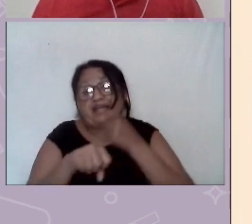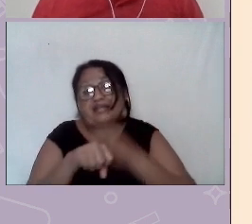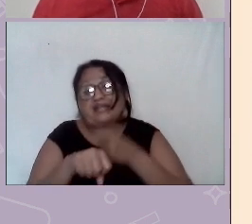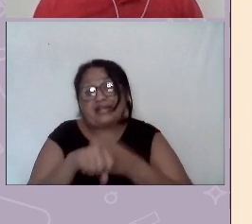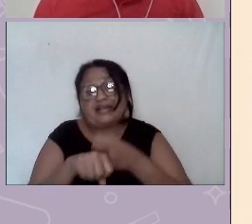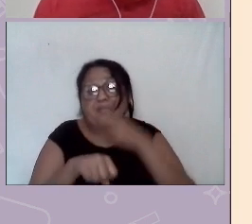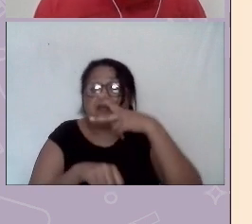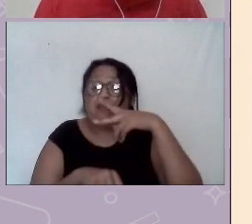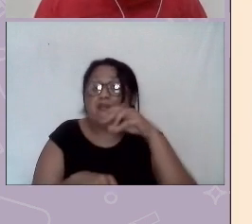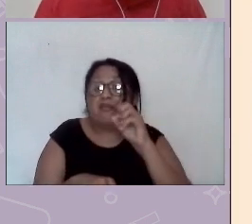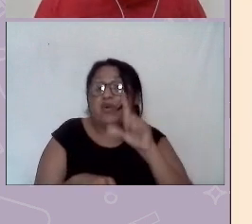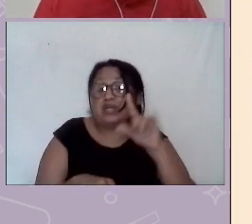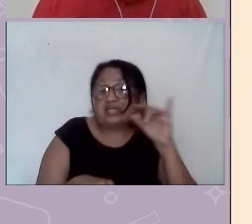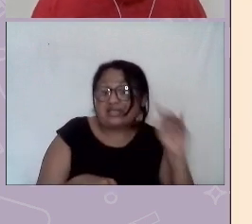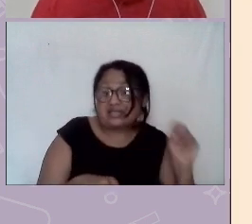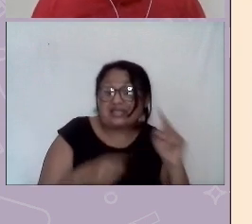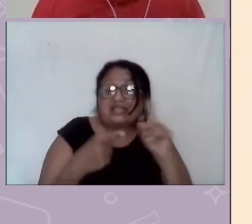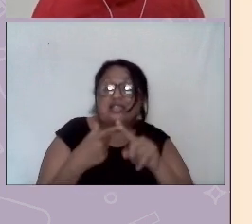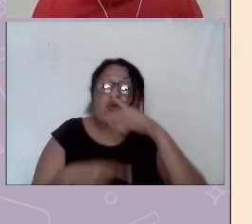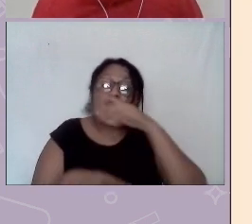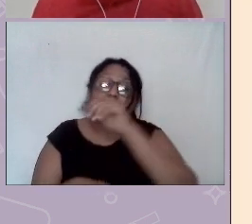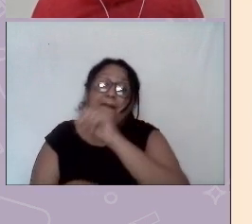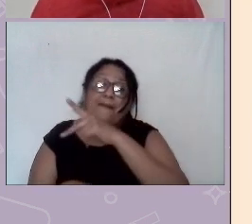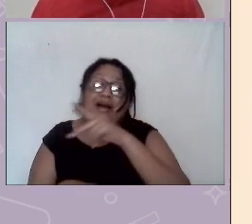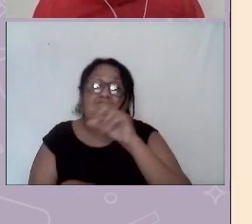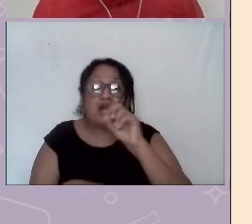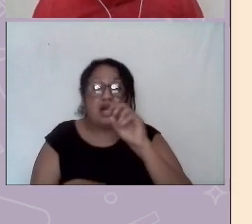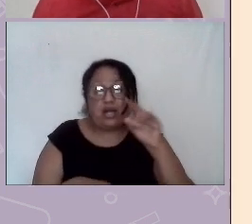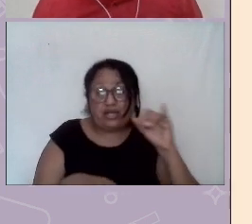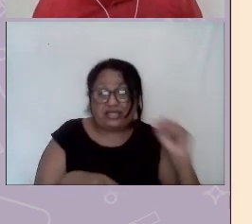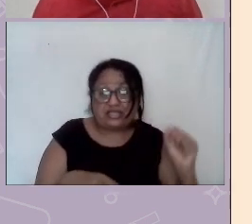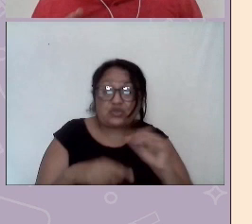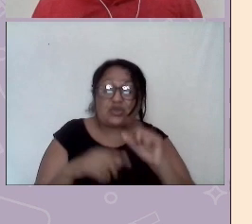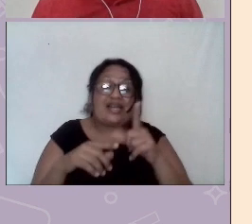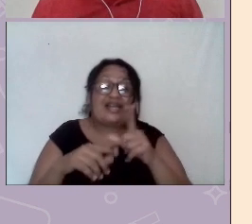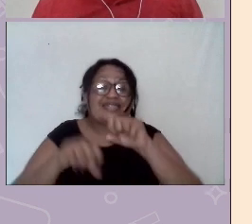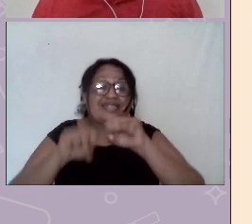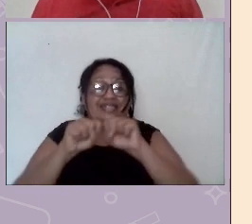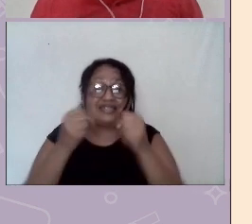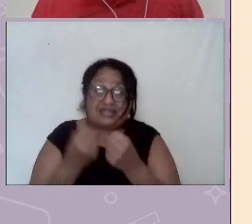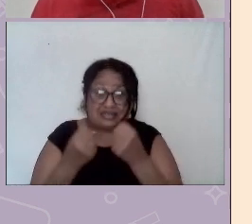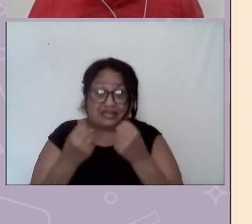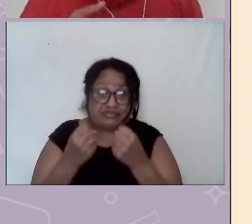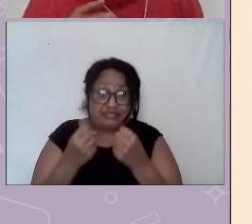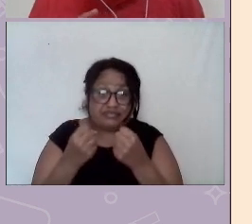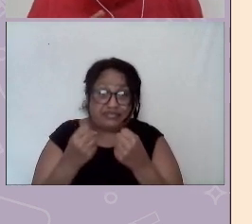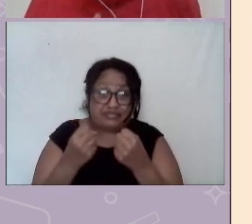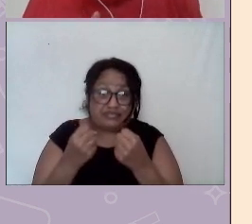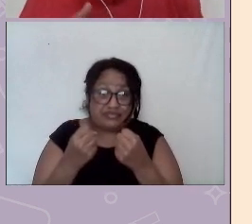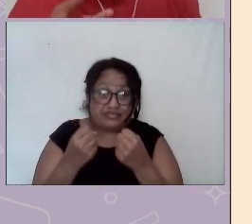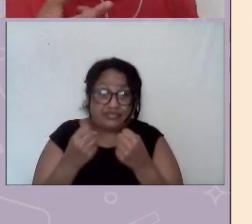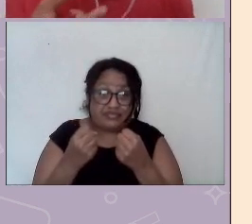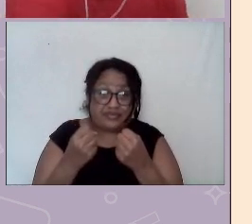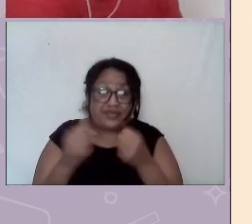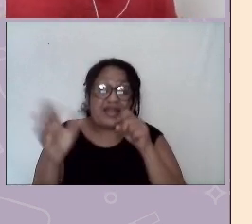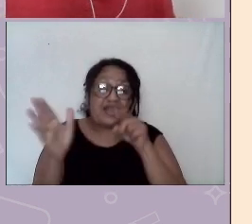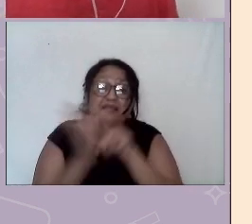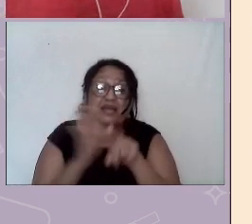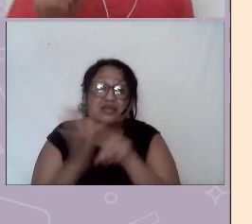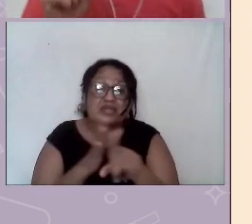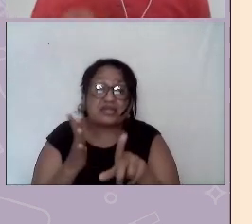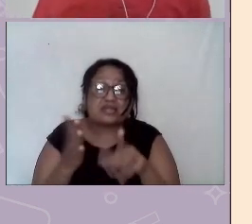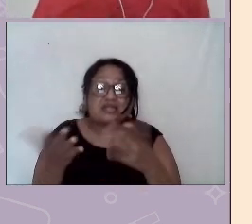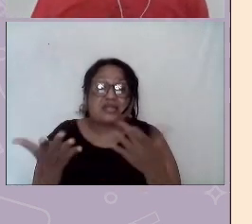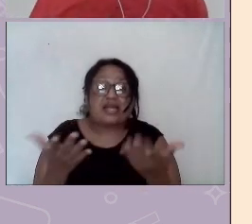da pedra lascada sobre esse período é correto afirmar que então está perguntando sobre qual